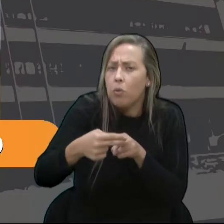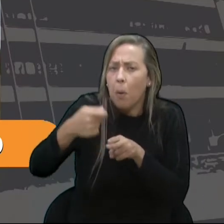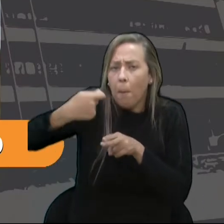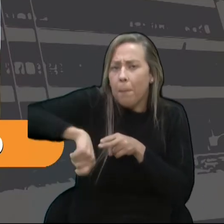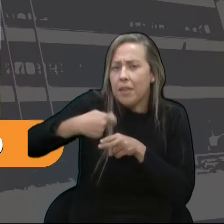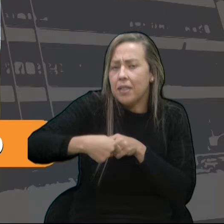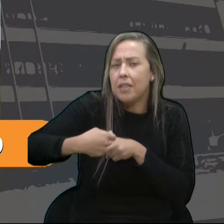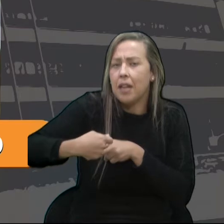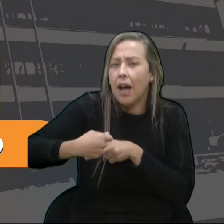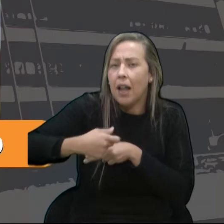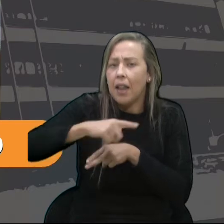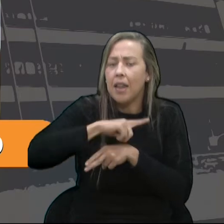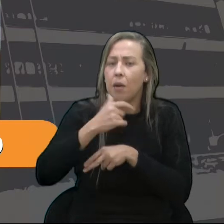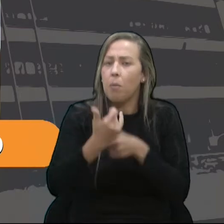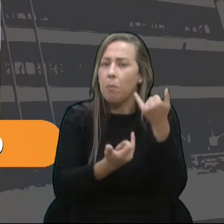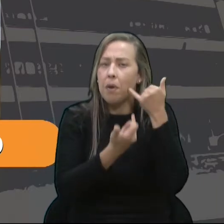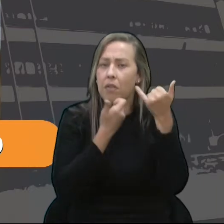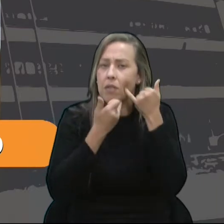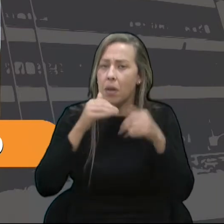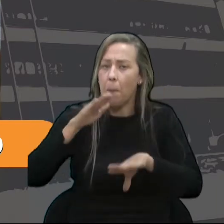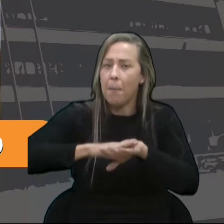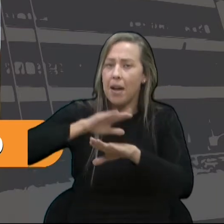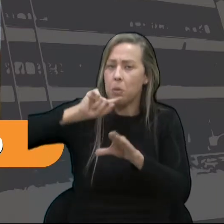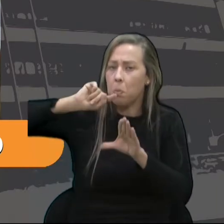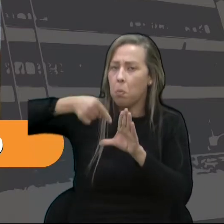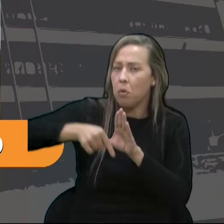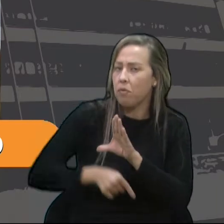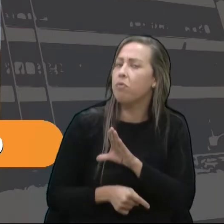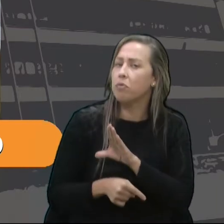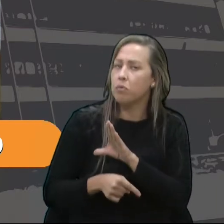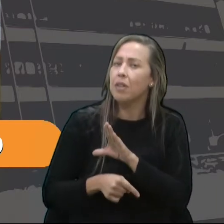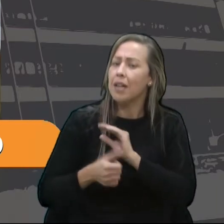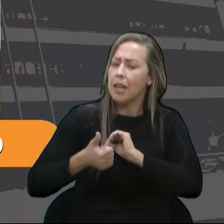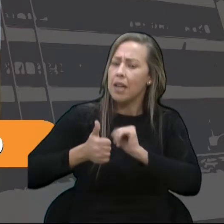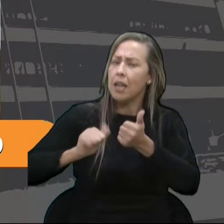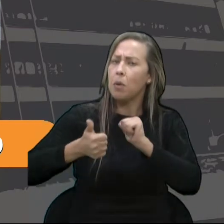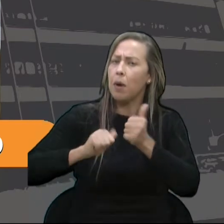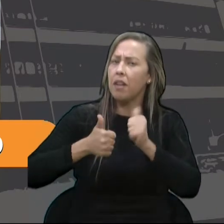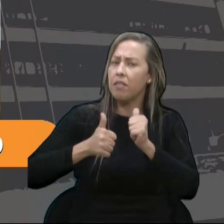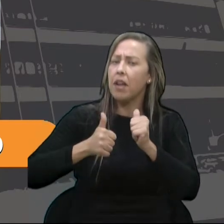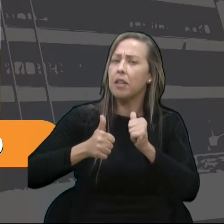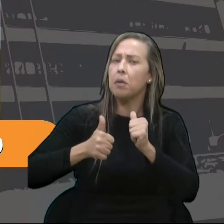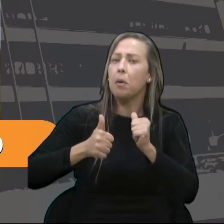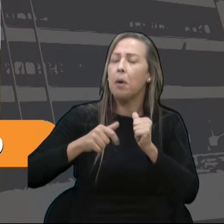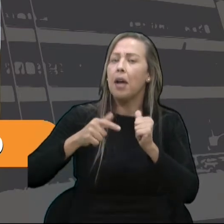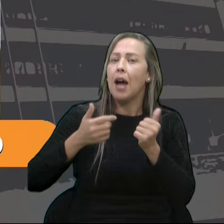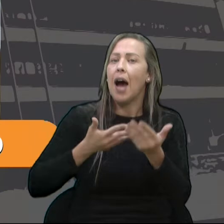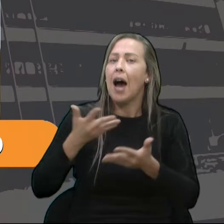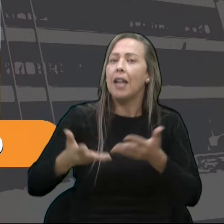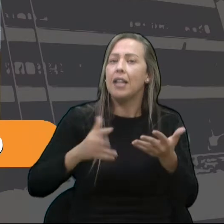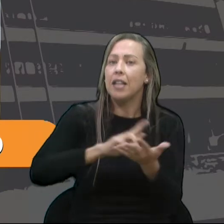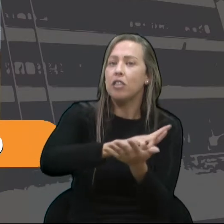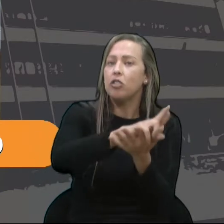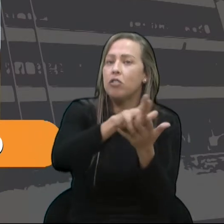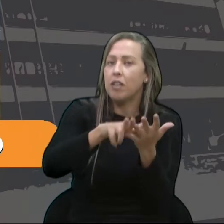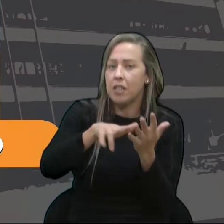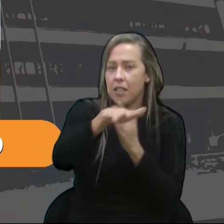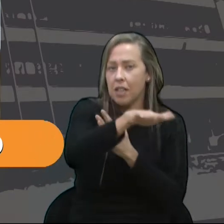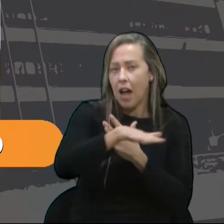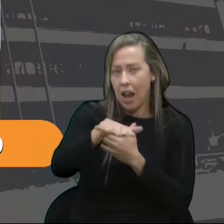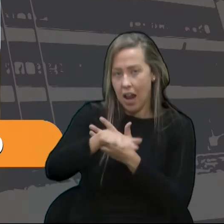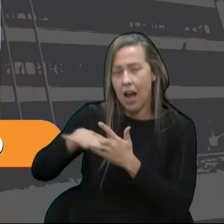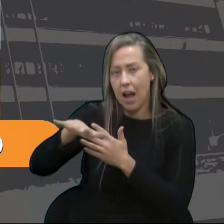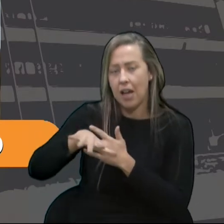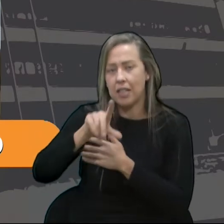necessita hoje de uma informação mais aprofundada e qualificada para atender a diversos públicos, né? E nisso entra